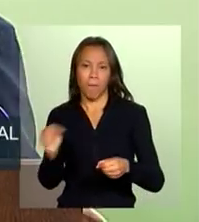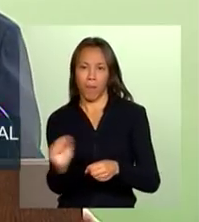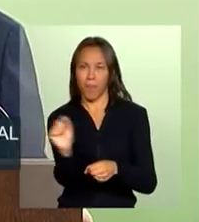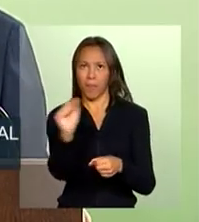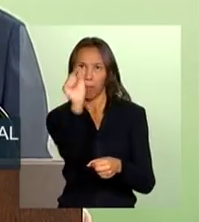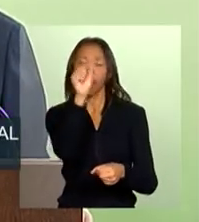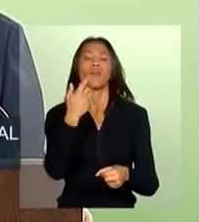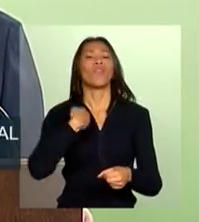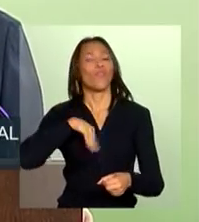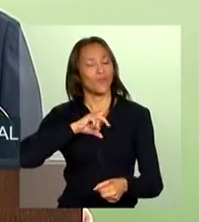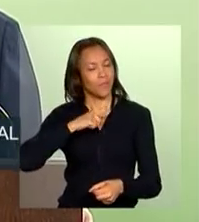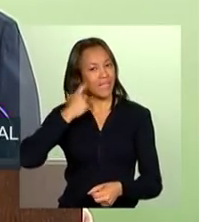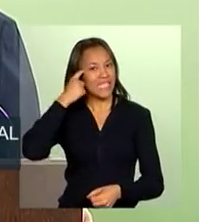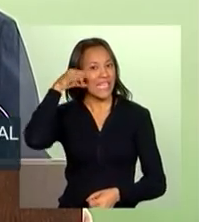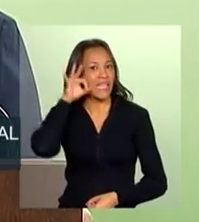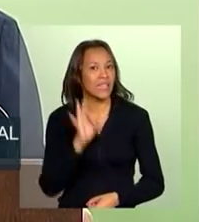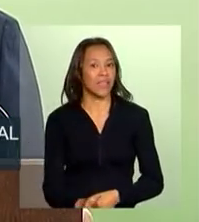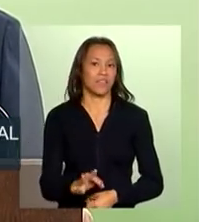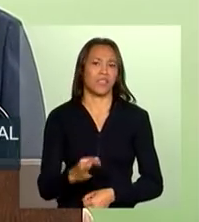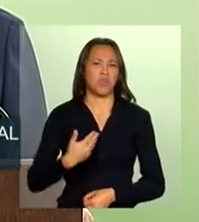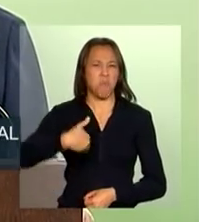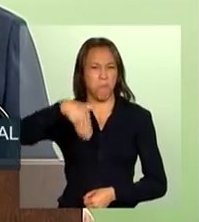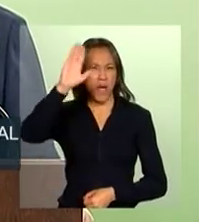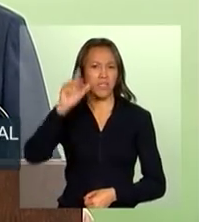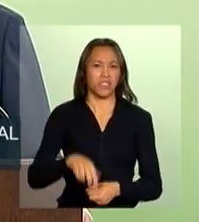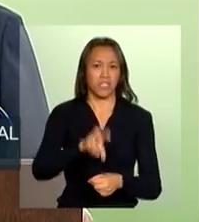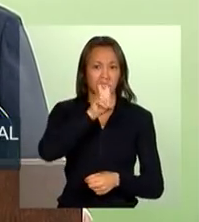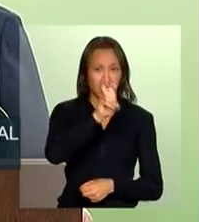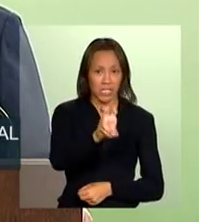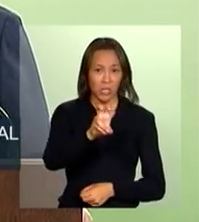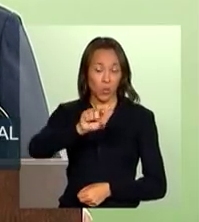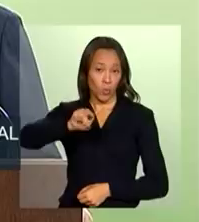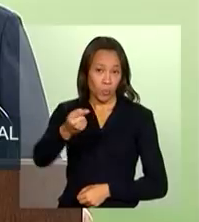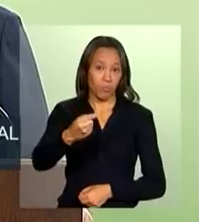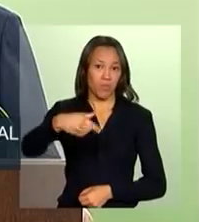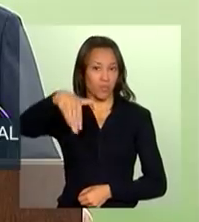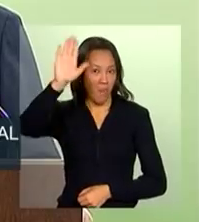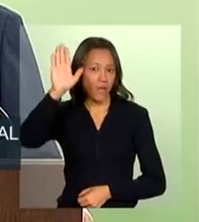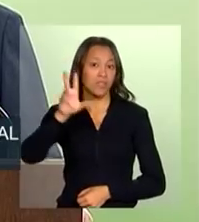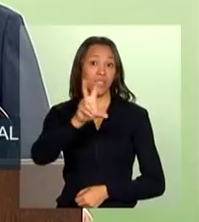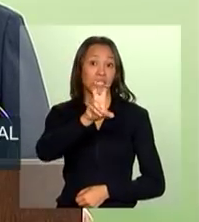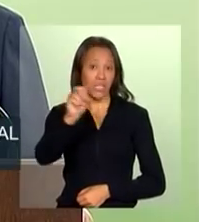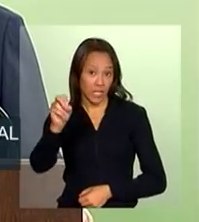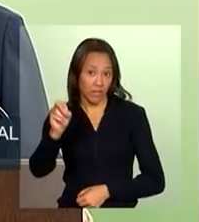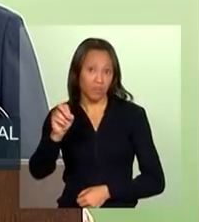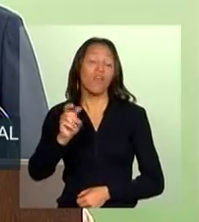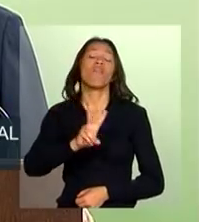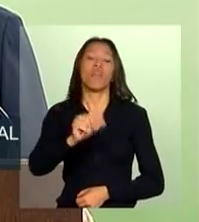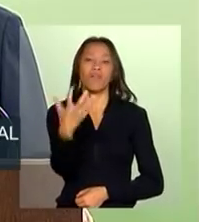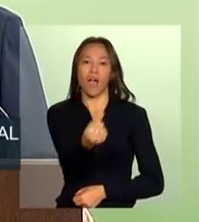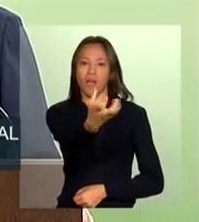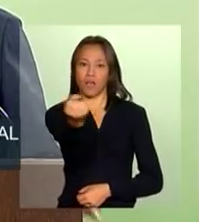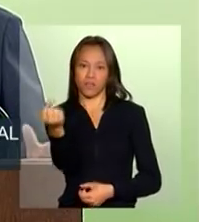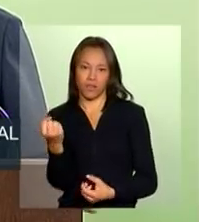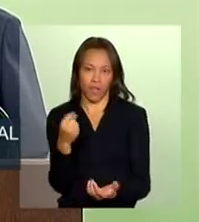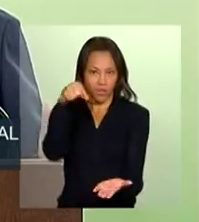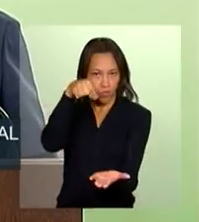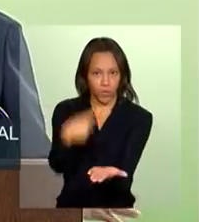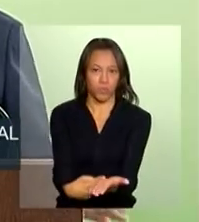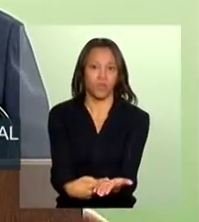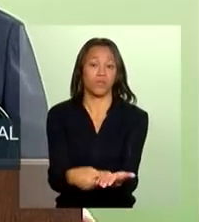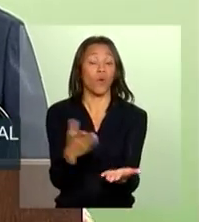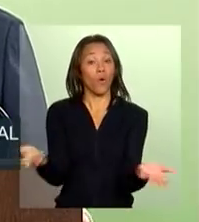nós temos certeza que os mais de 5.500 municípios irão aderir ao pacto.